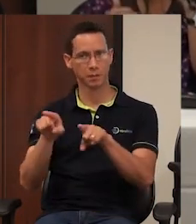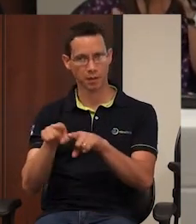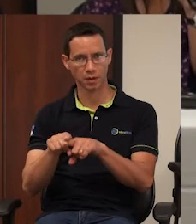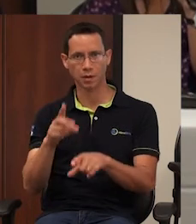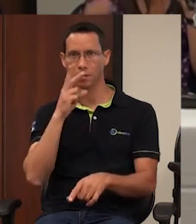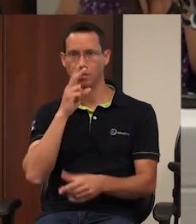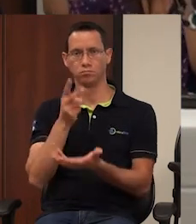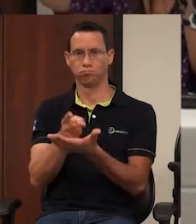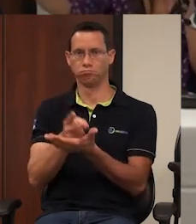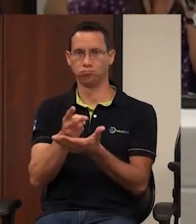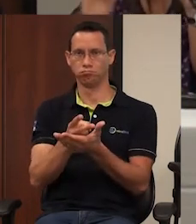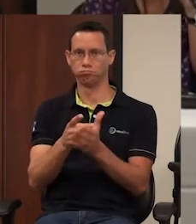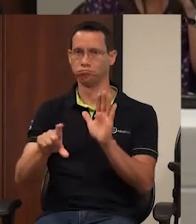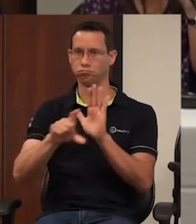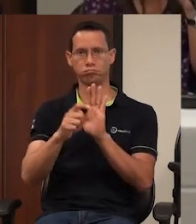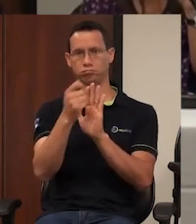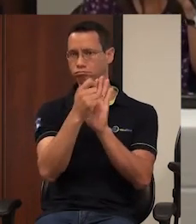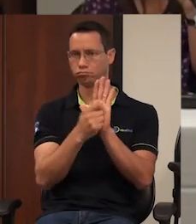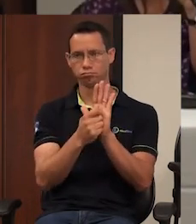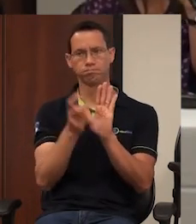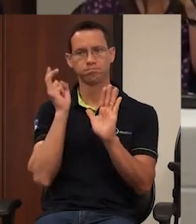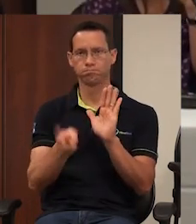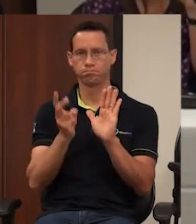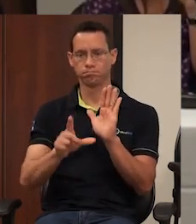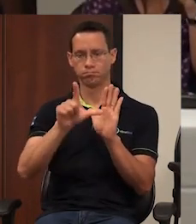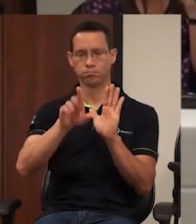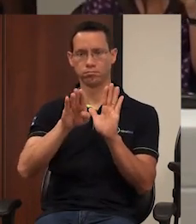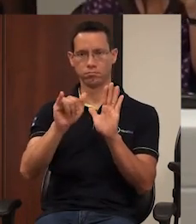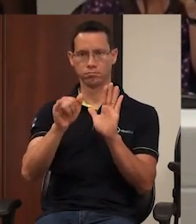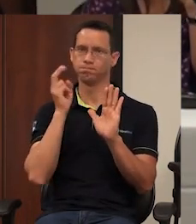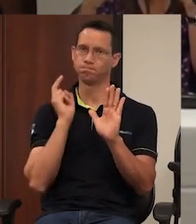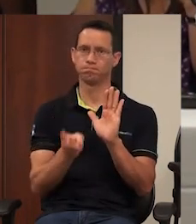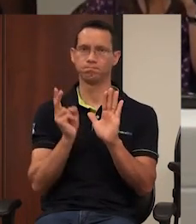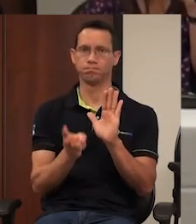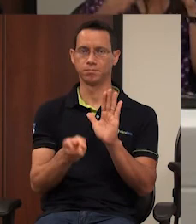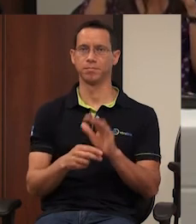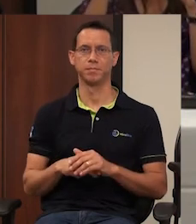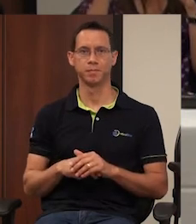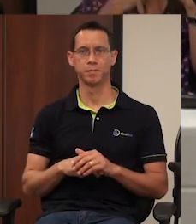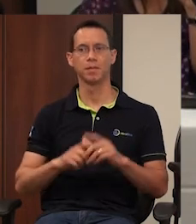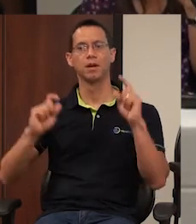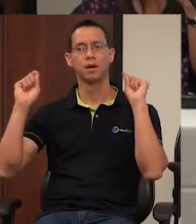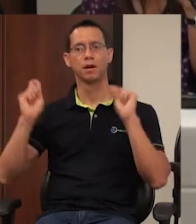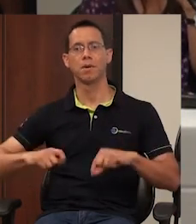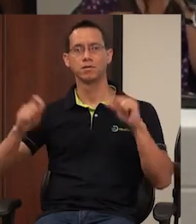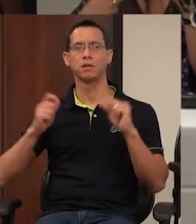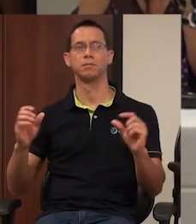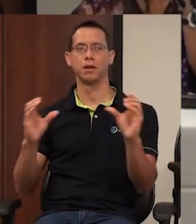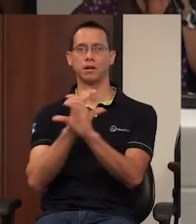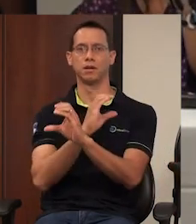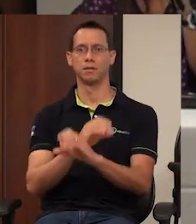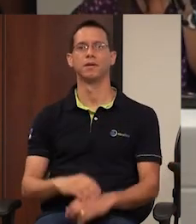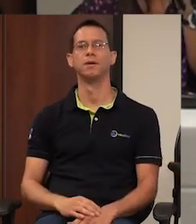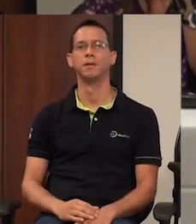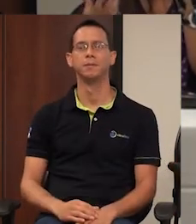de manter todos os artigos da Lei Brasileira de Inclusão. Então, capacidade plena.